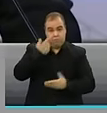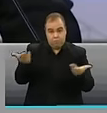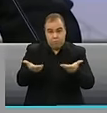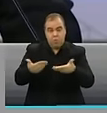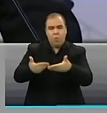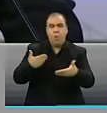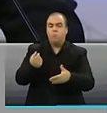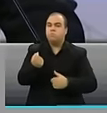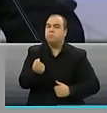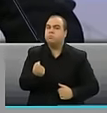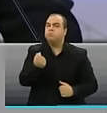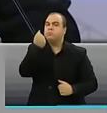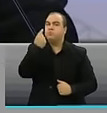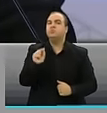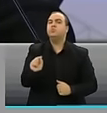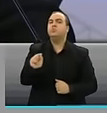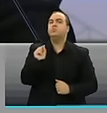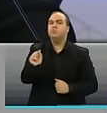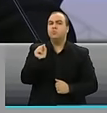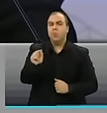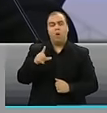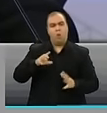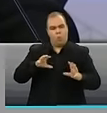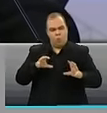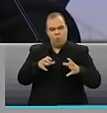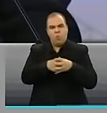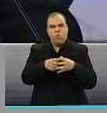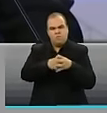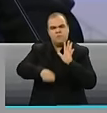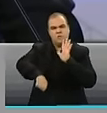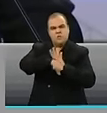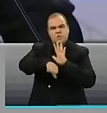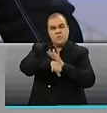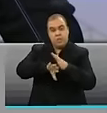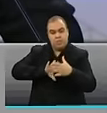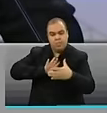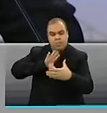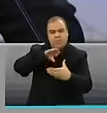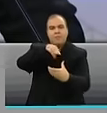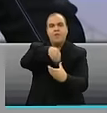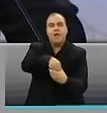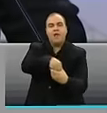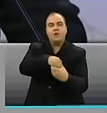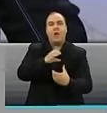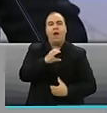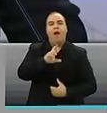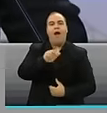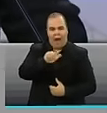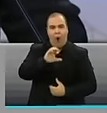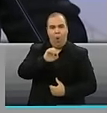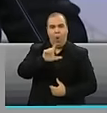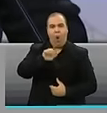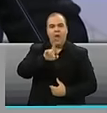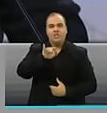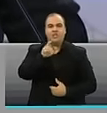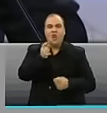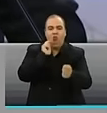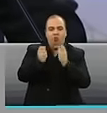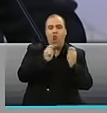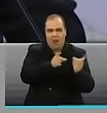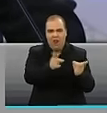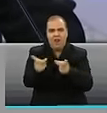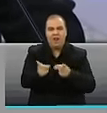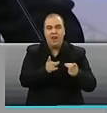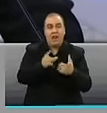grande absurdo, que é a instalação de uma milícia dentro da Cracolândia. Será que esse vai ser mais um dos grandes legados de Ricardo